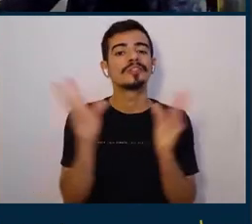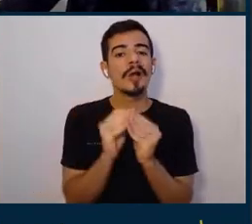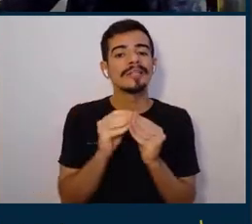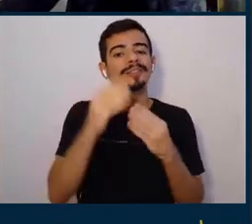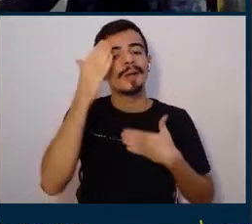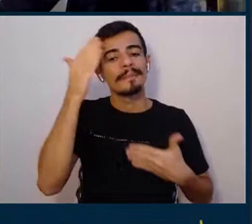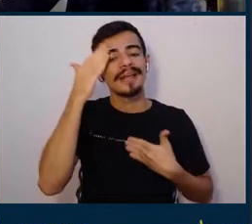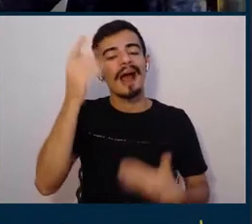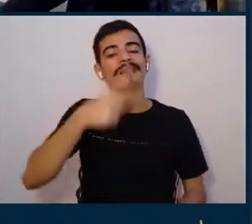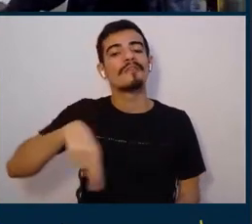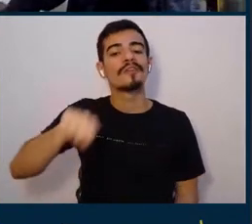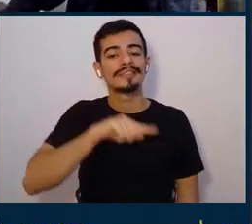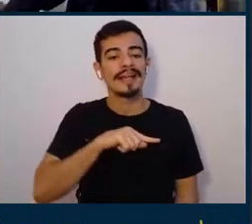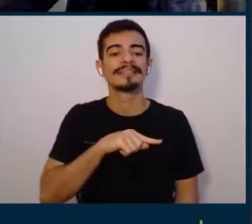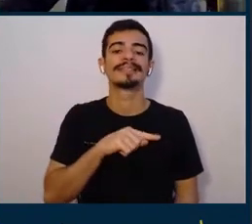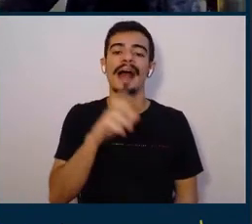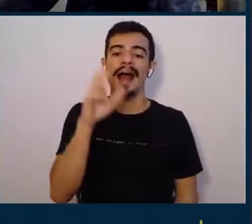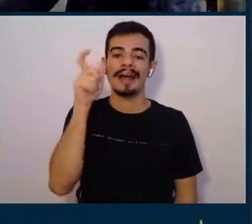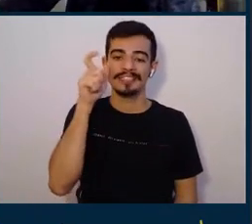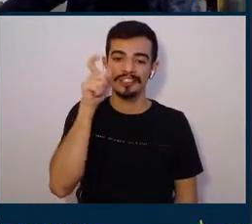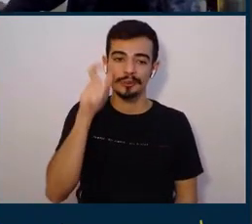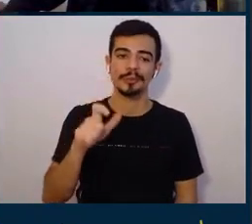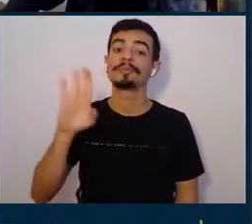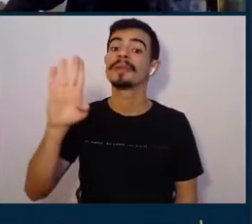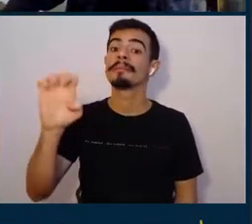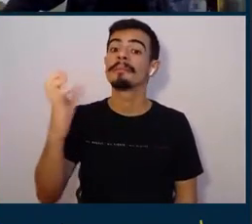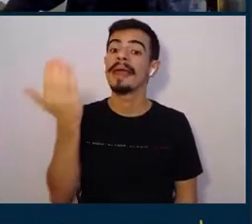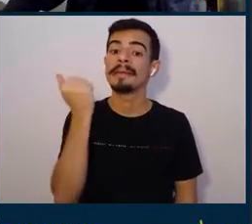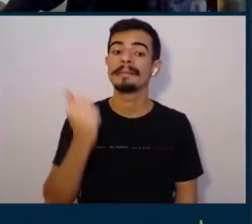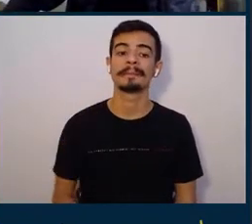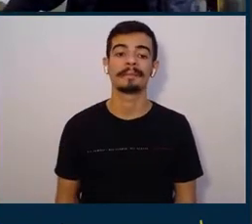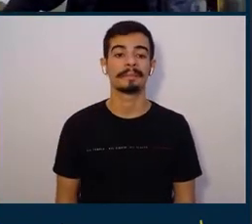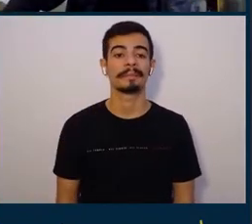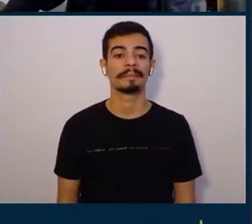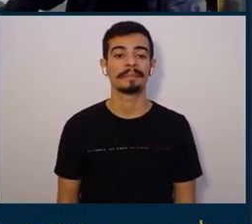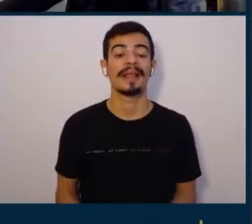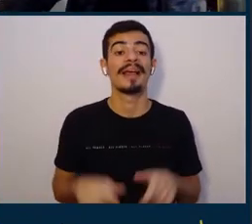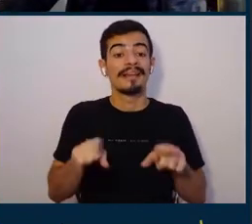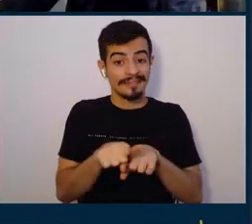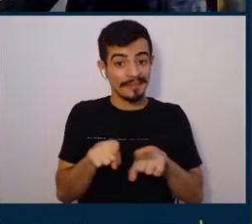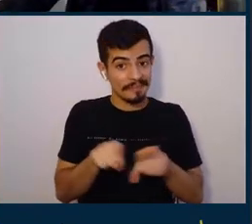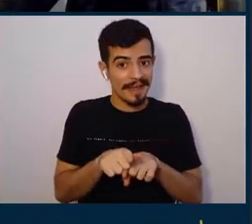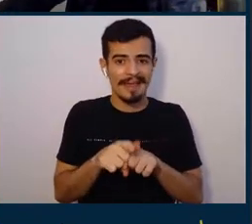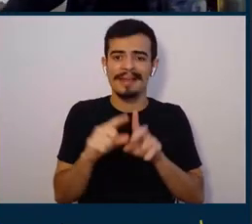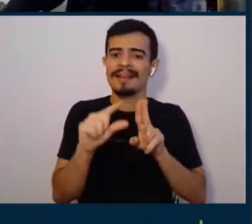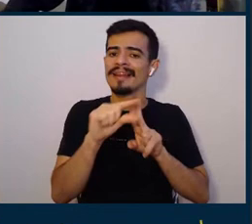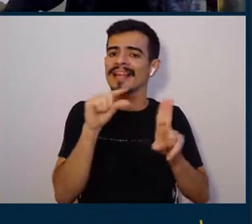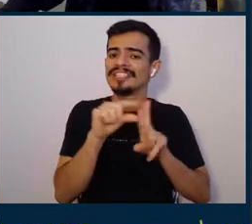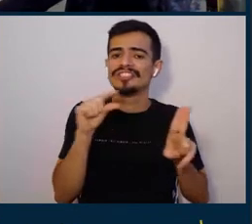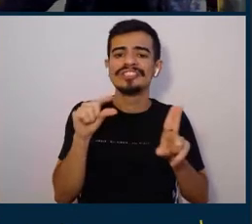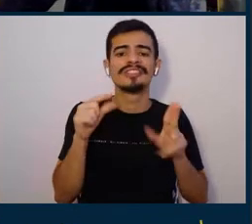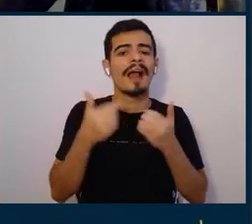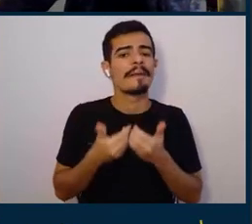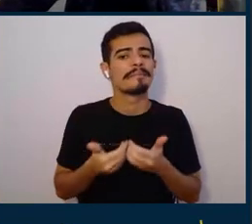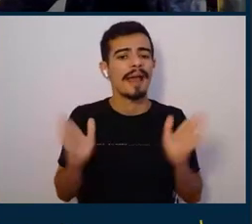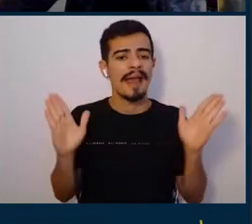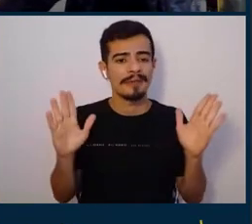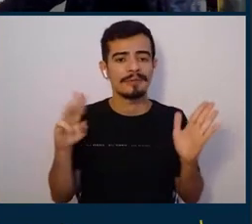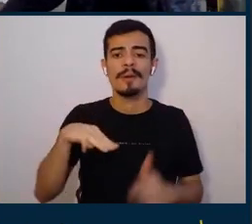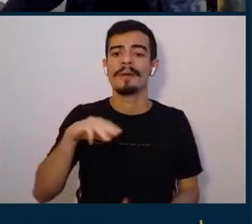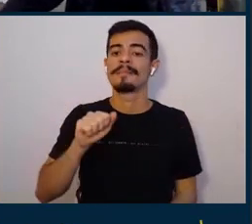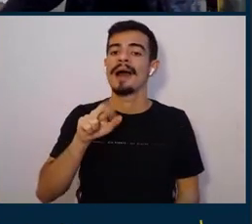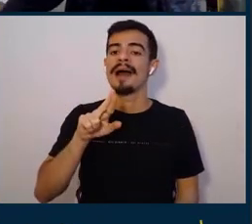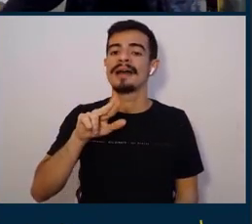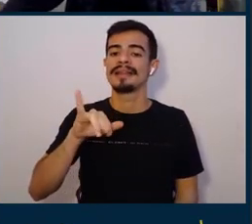assistido a gente. E você, Bê? Eu também falo que meu LinkedIn está aberto, é Maria Betânia Honório, então vocês